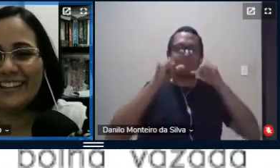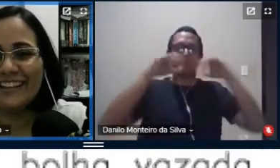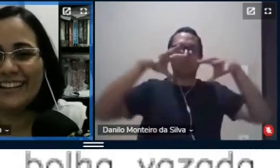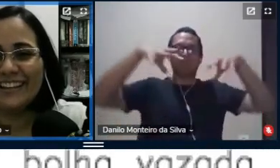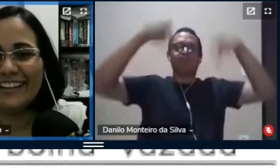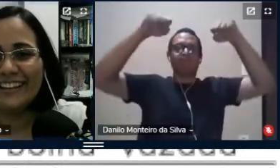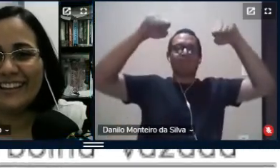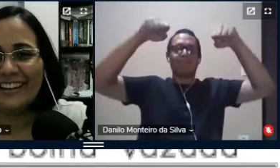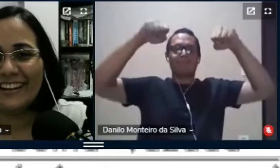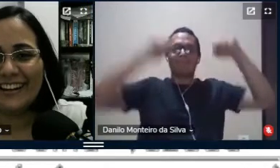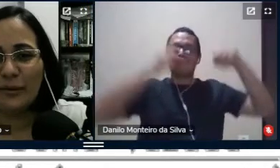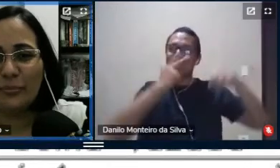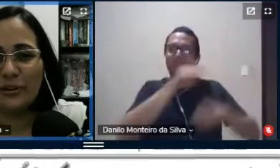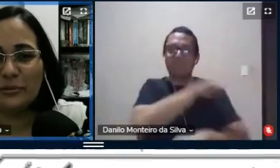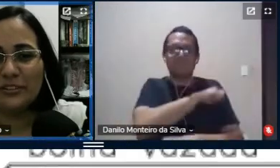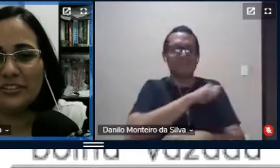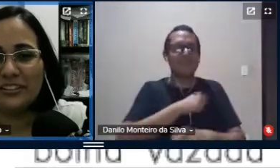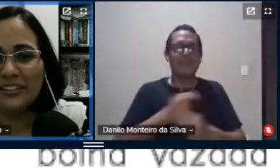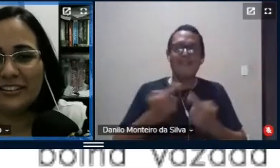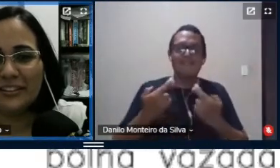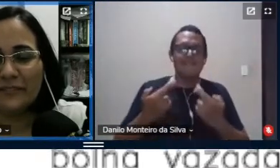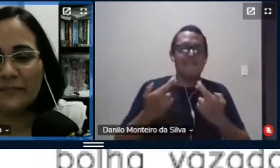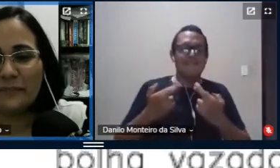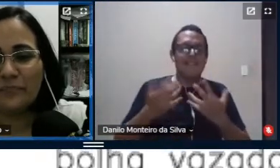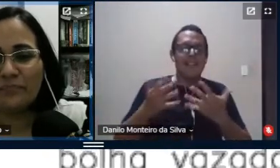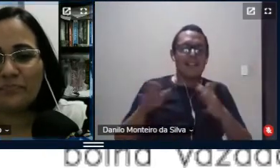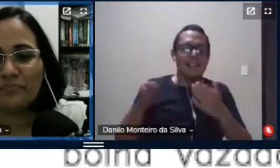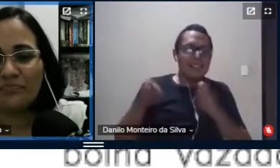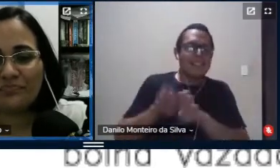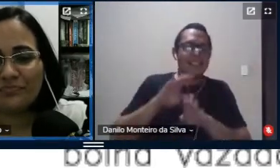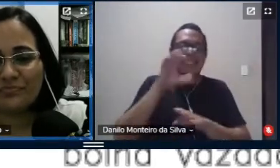que acabou a luz.